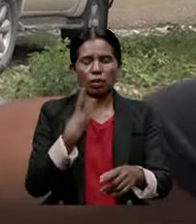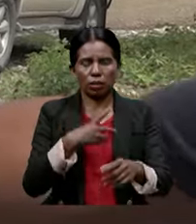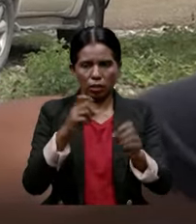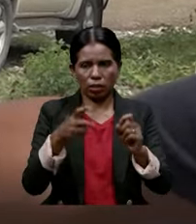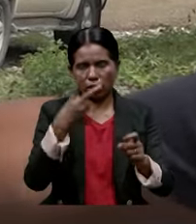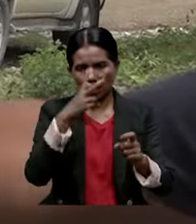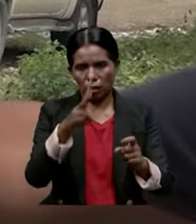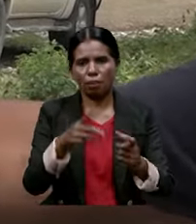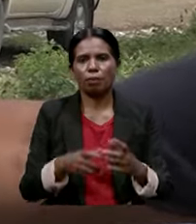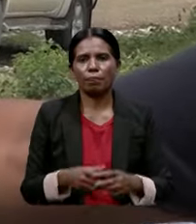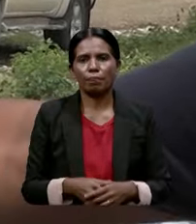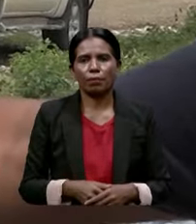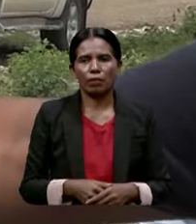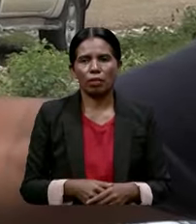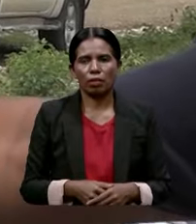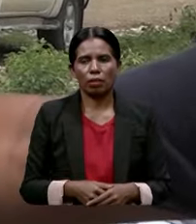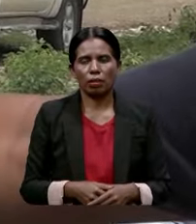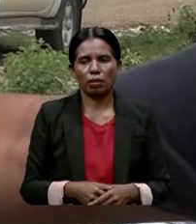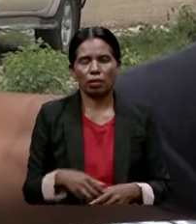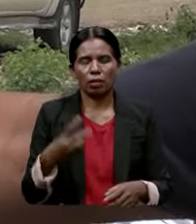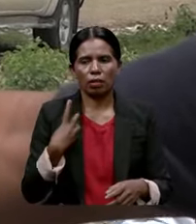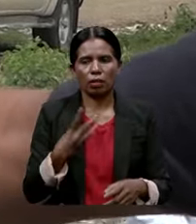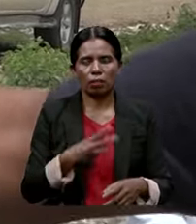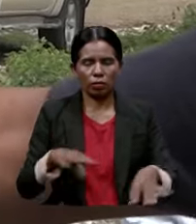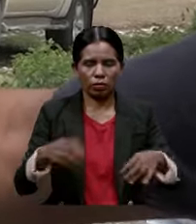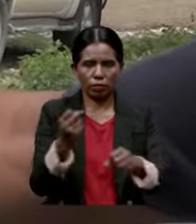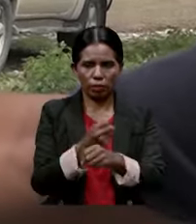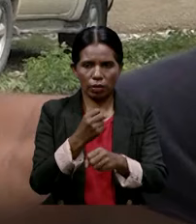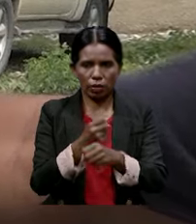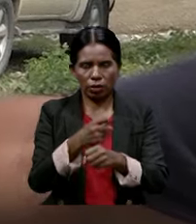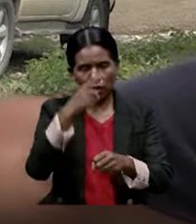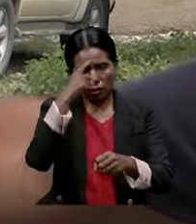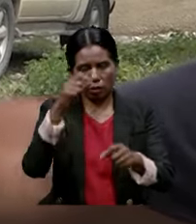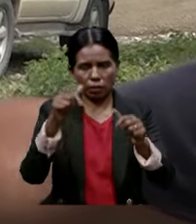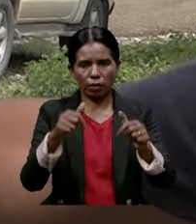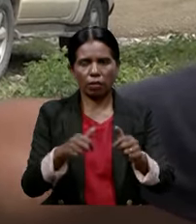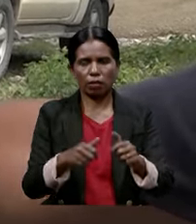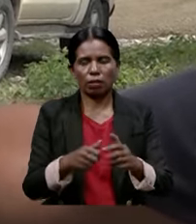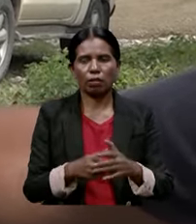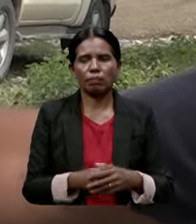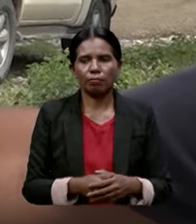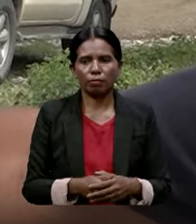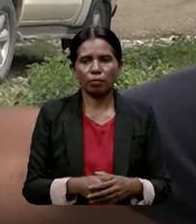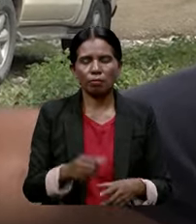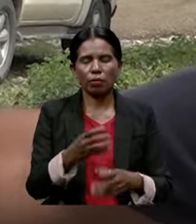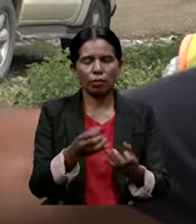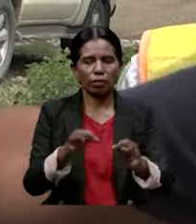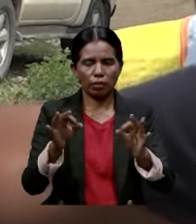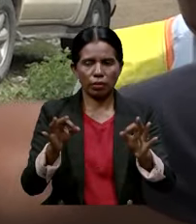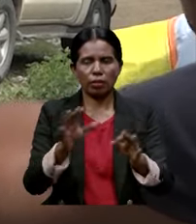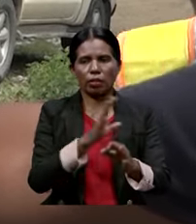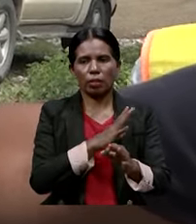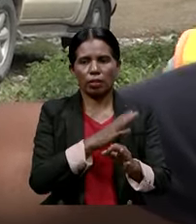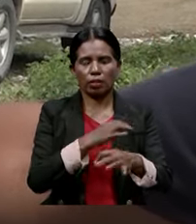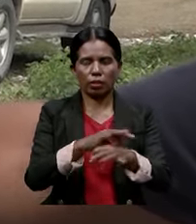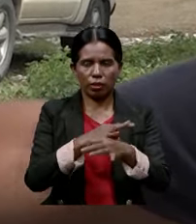sa samareikos mai ba afir kata mis forsuan tama ida ne hatiru we amni grever hodon hindi tatu hari